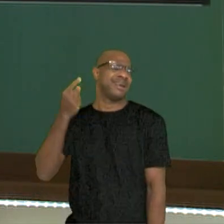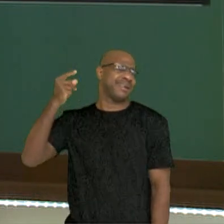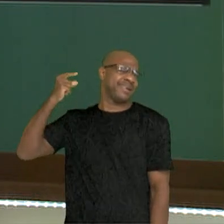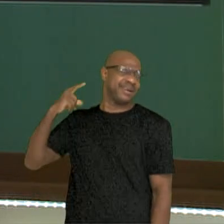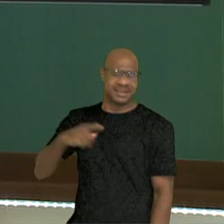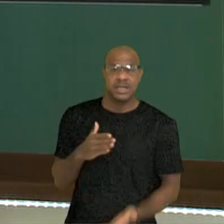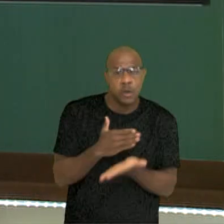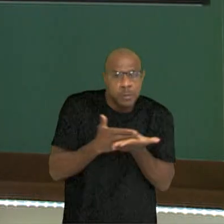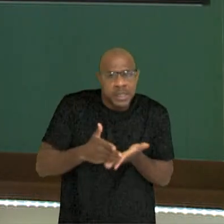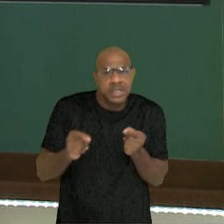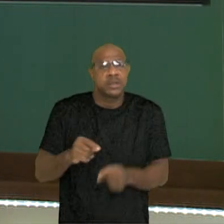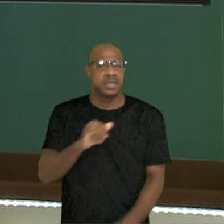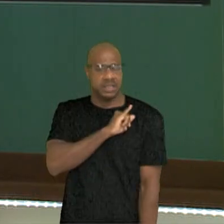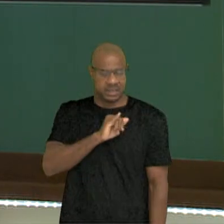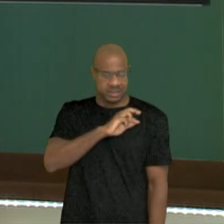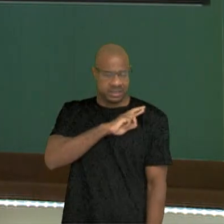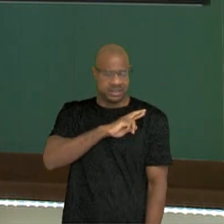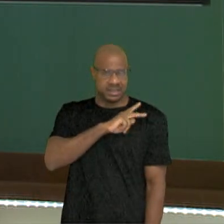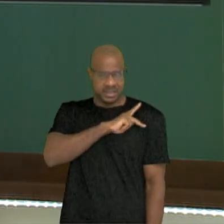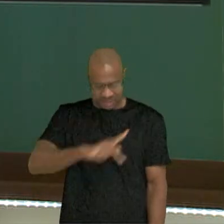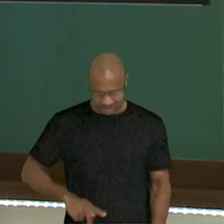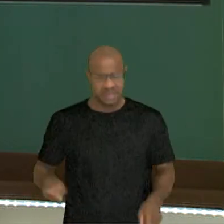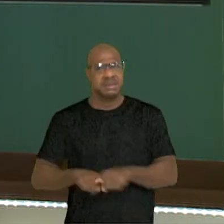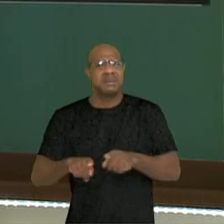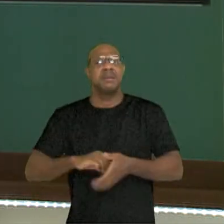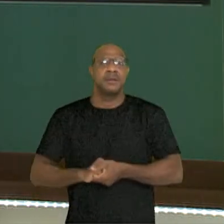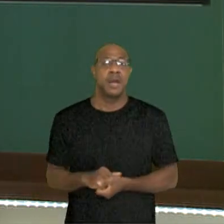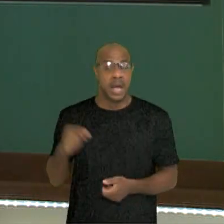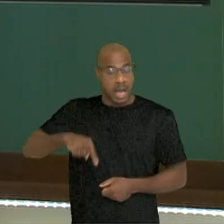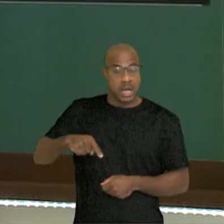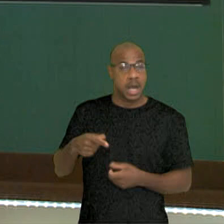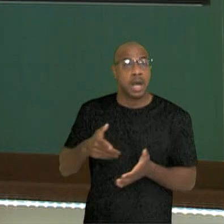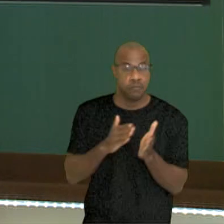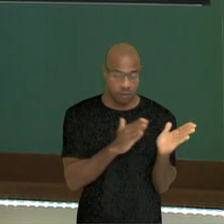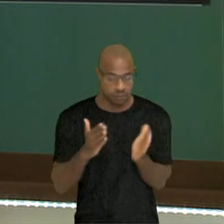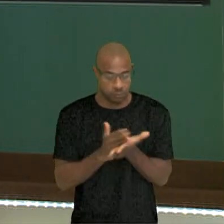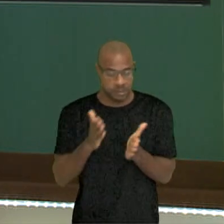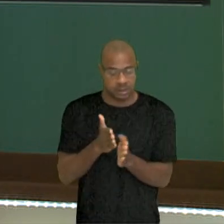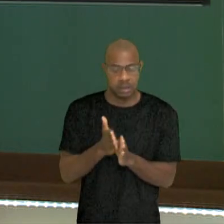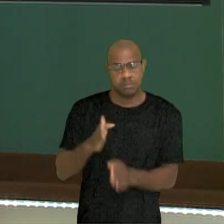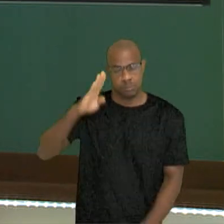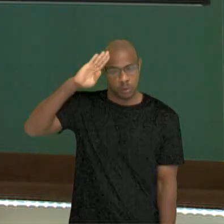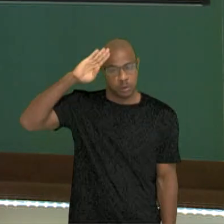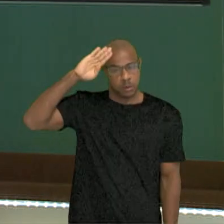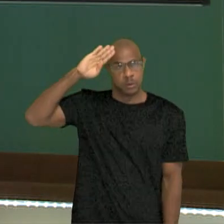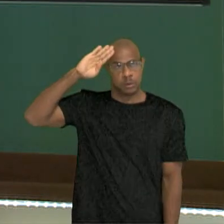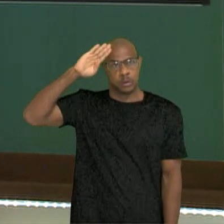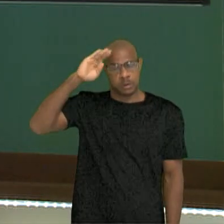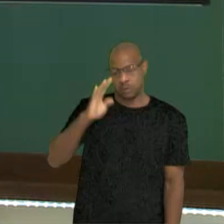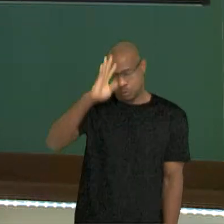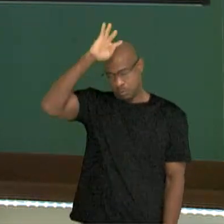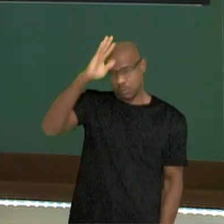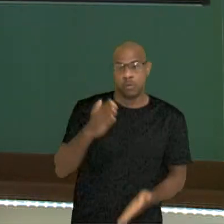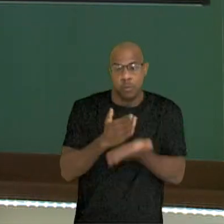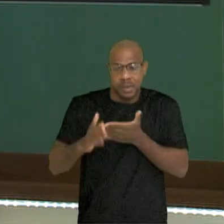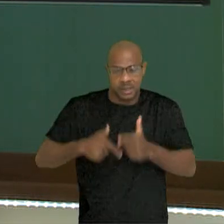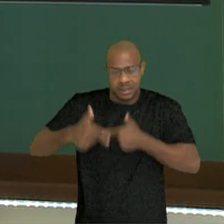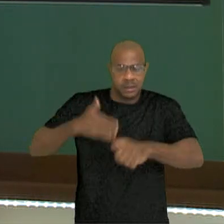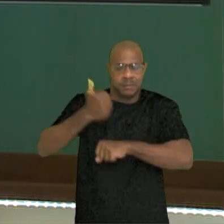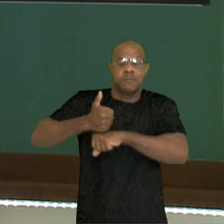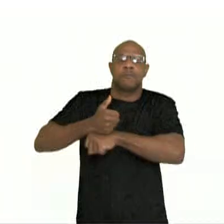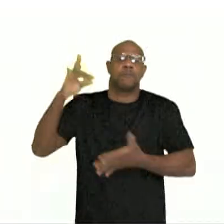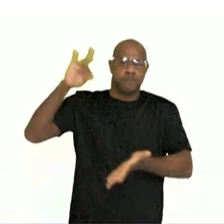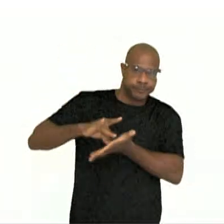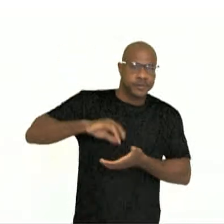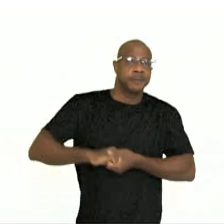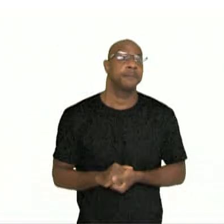da república também, né? Aqui o exército ele vai se profissionalizar, então ele vai ser soldado romano, a profissão dele é soldado romano.